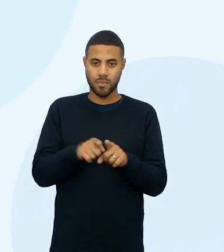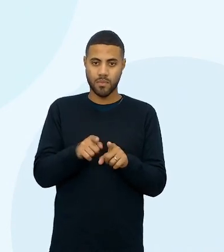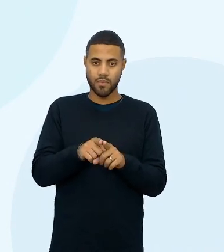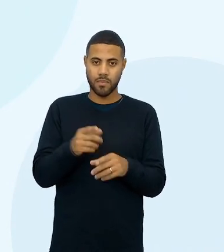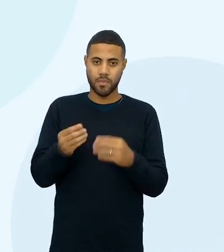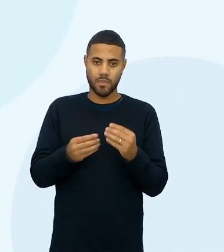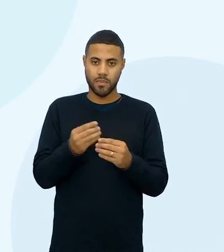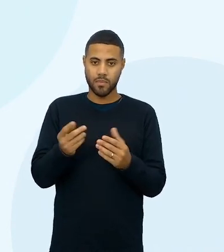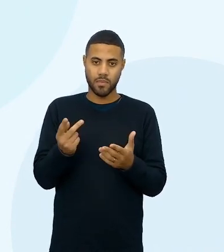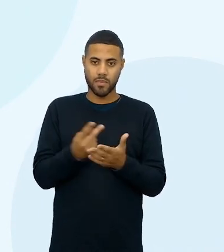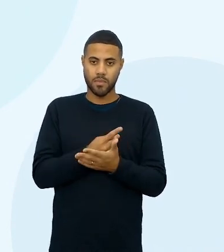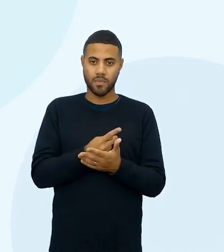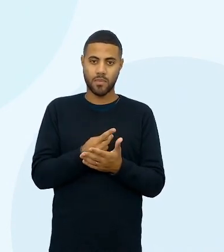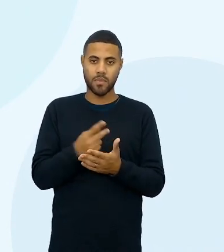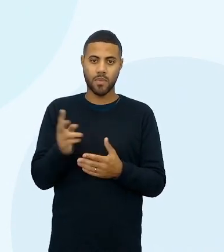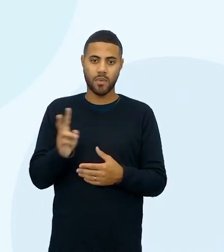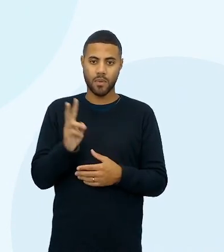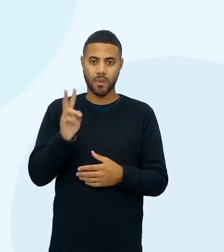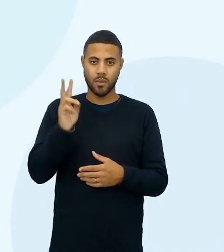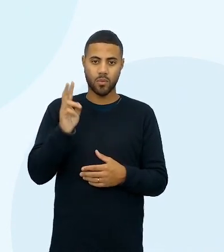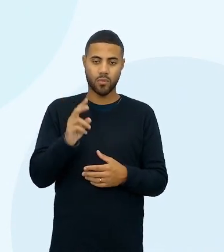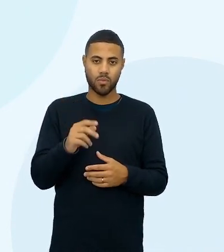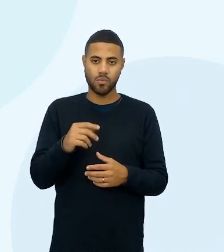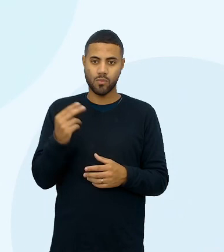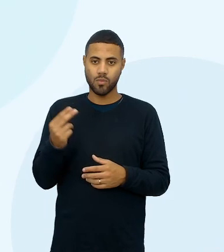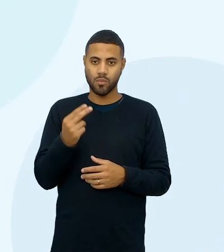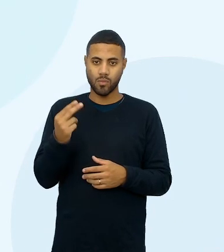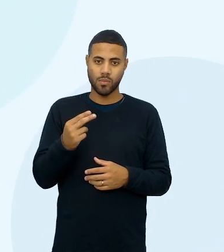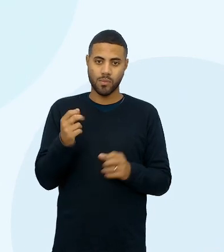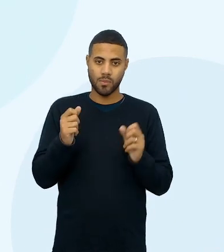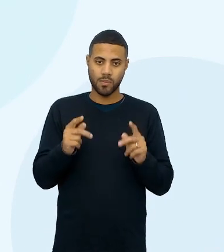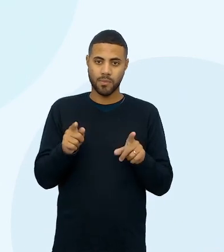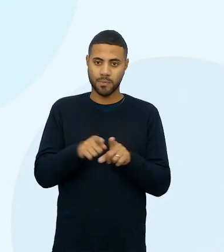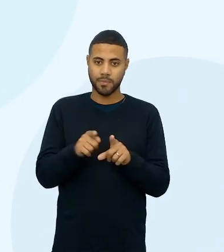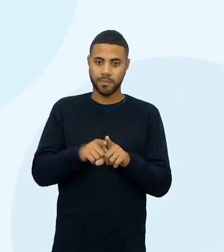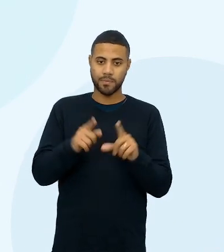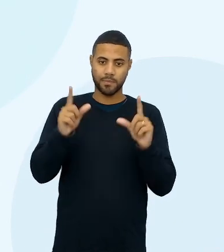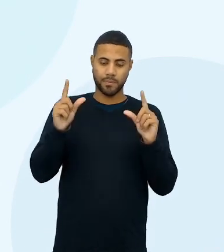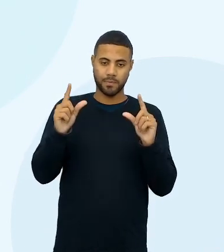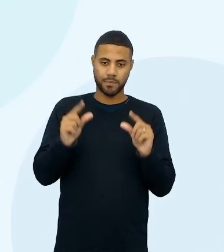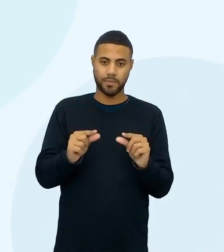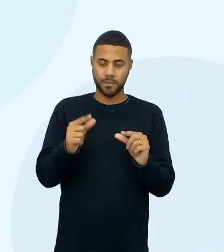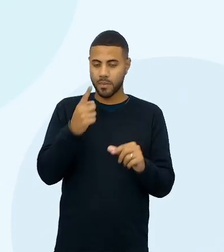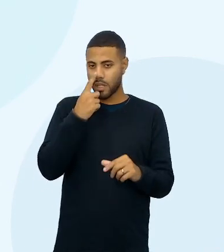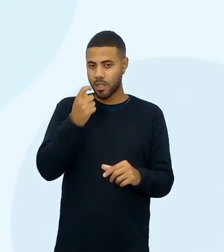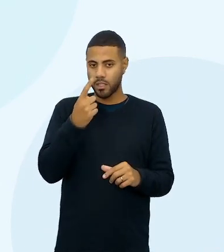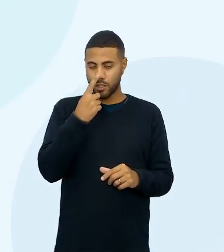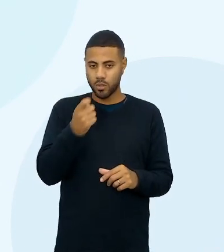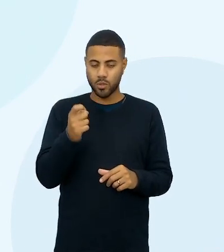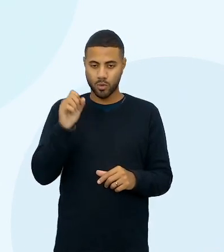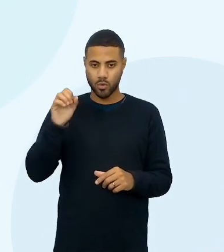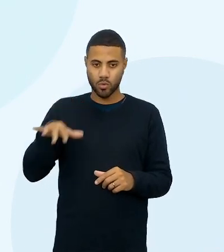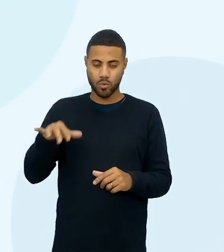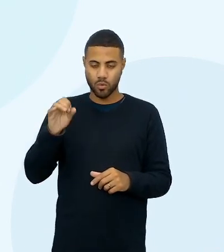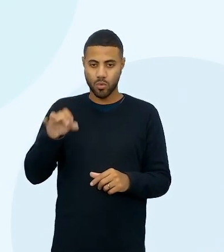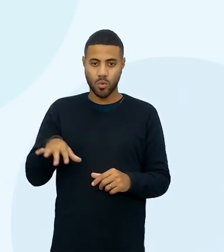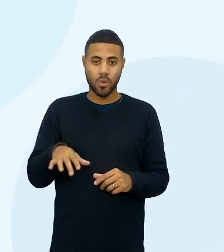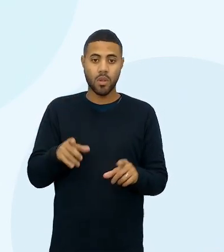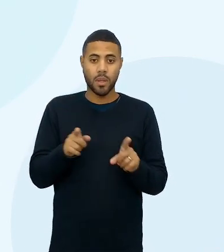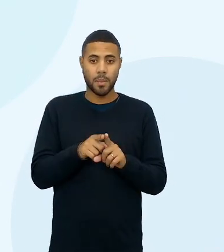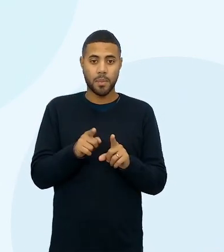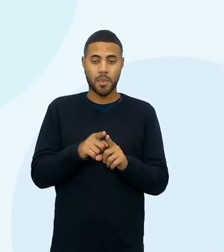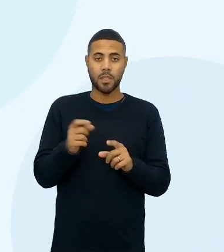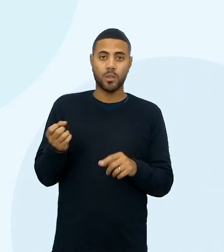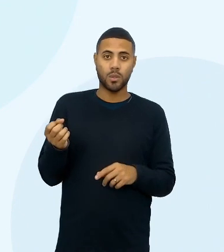ainda gerem valor e sejam reutilizados, reduzindo-se a produção de lixo, aumentando a preservação dos